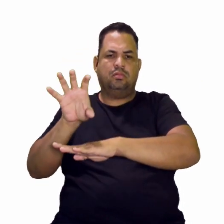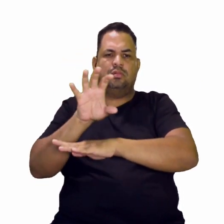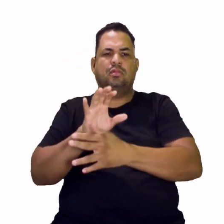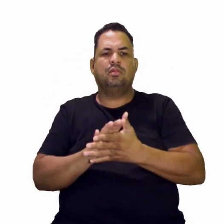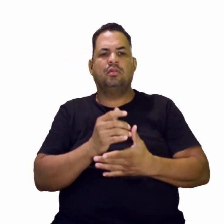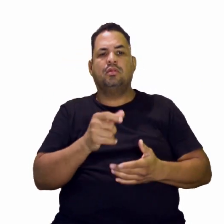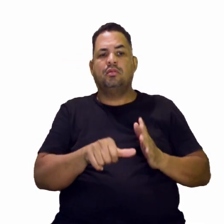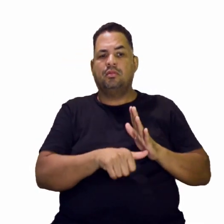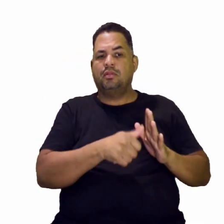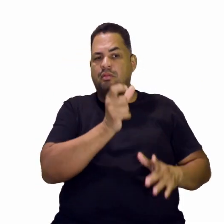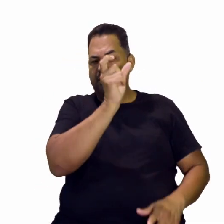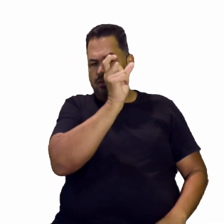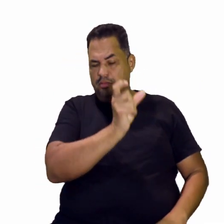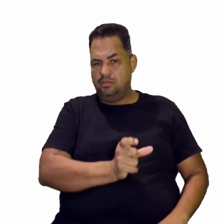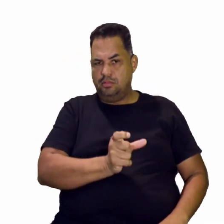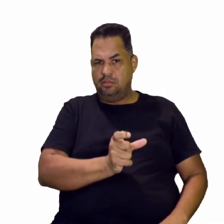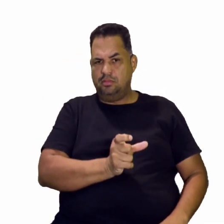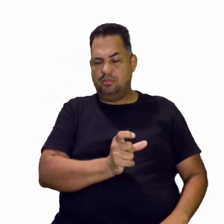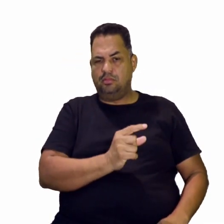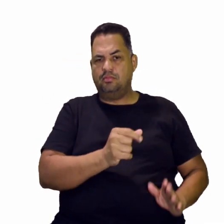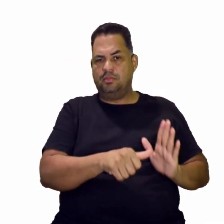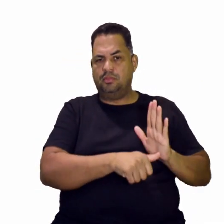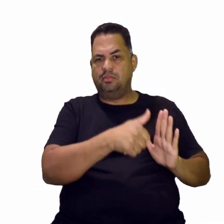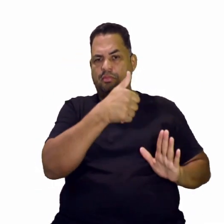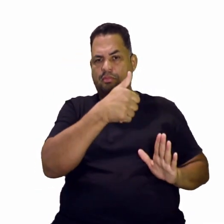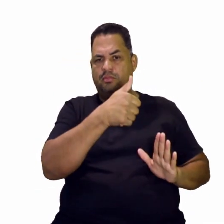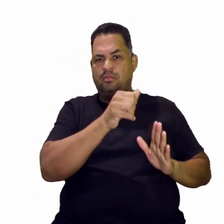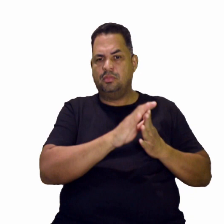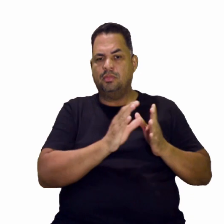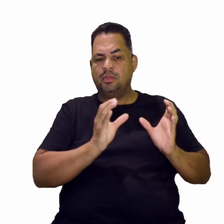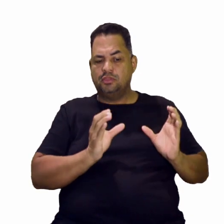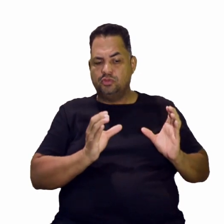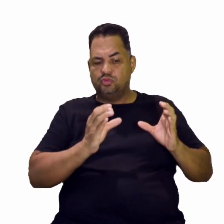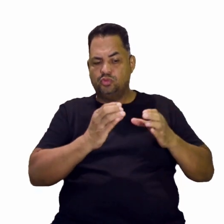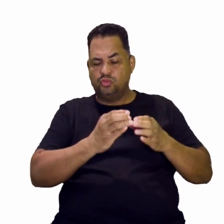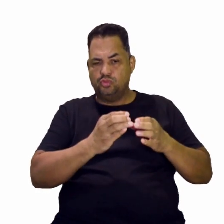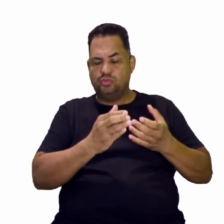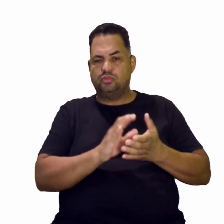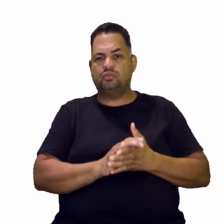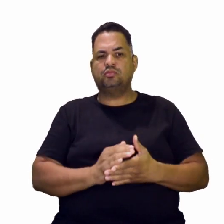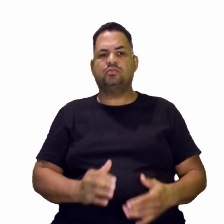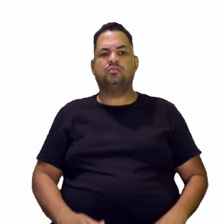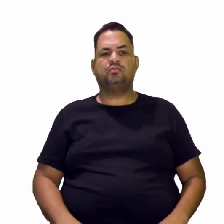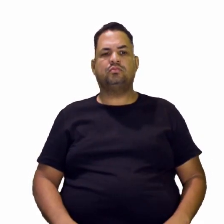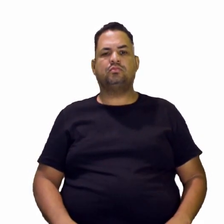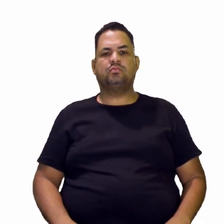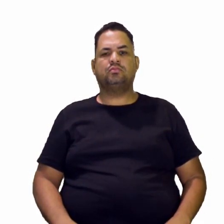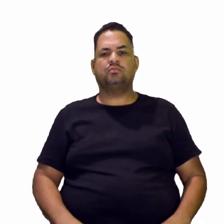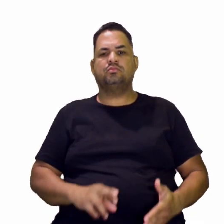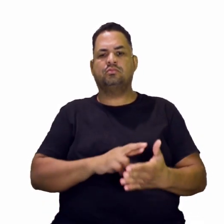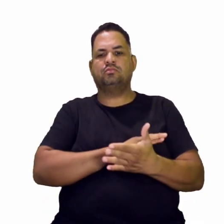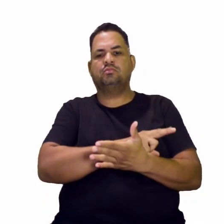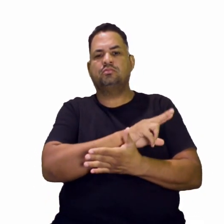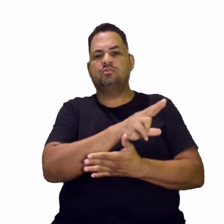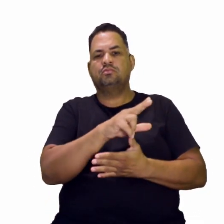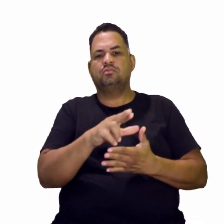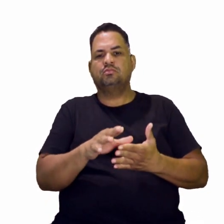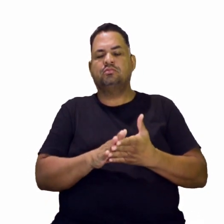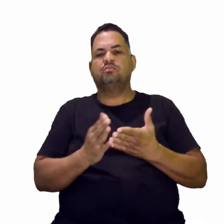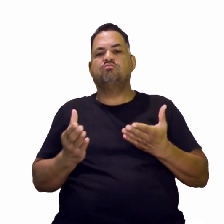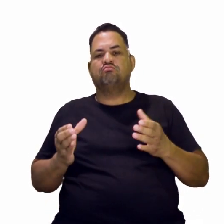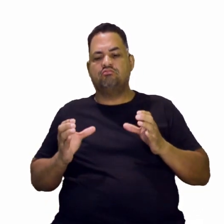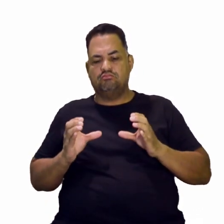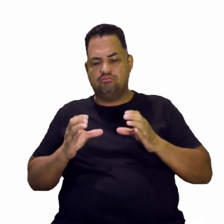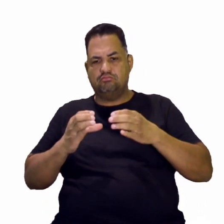sozinho. Segundo nível, população. O que é uma população? Vários indivíduos da